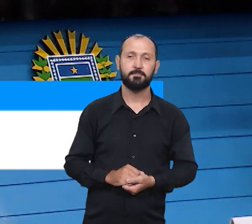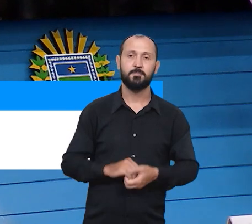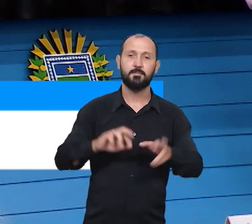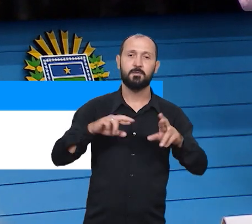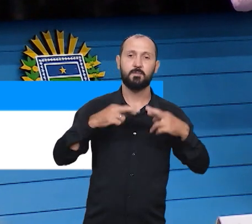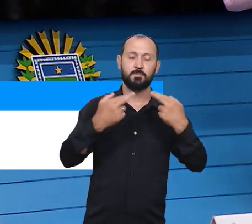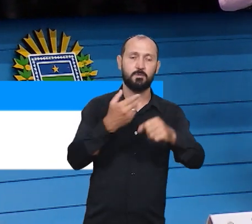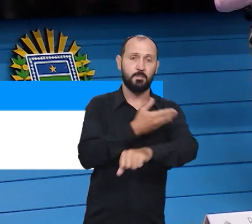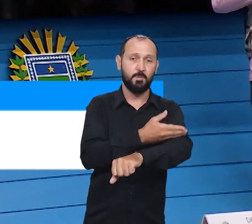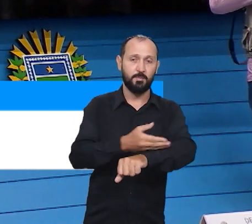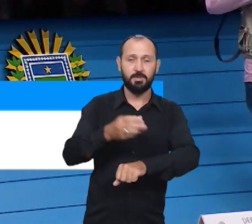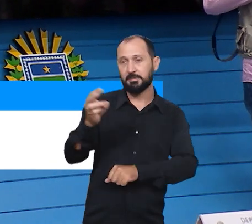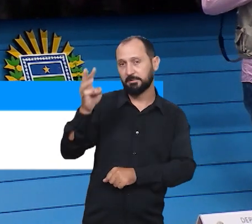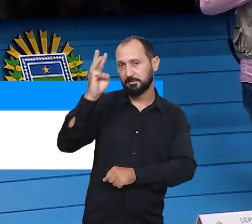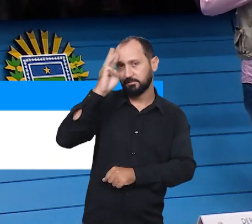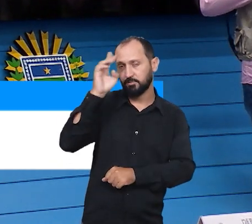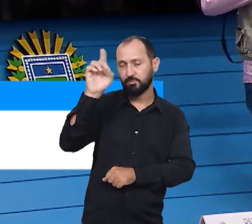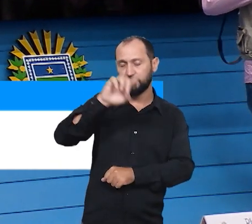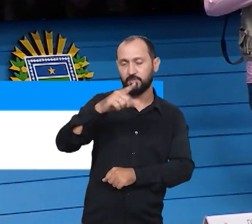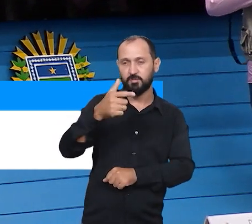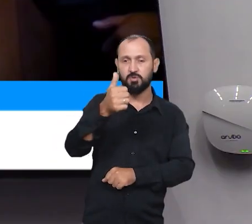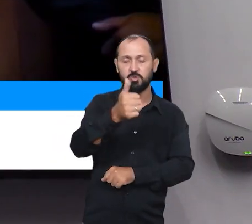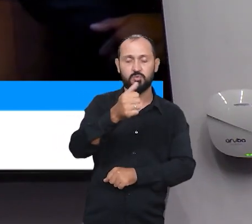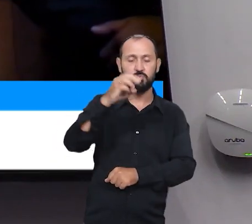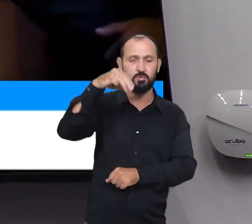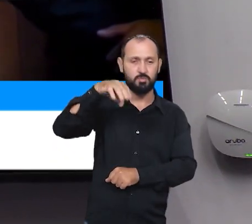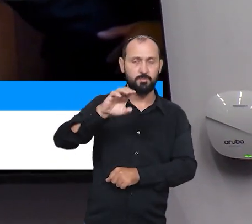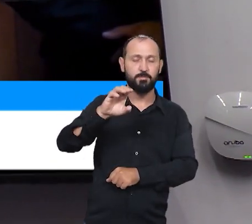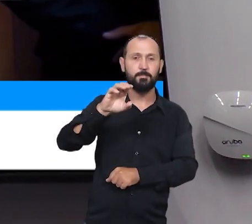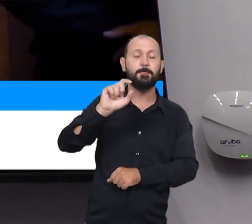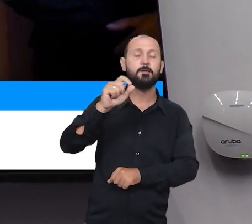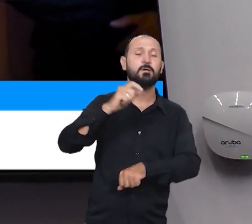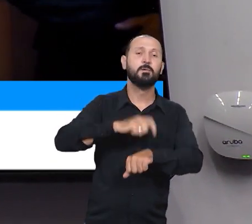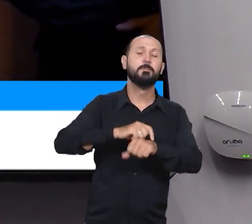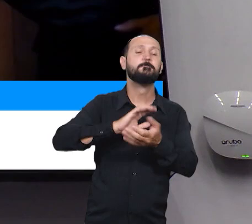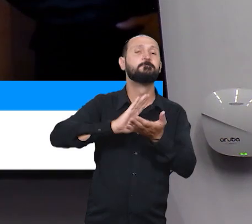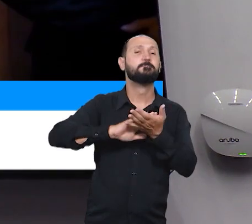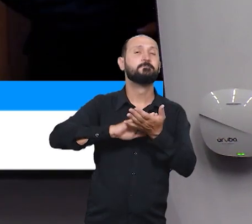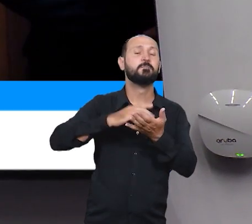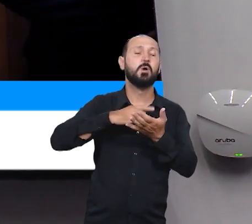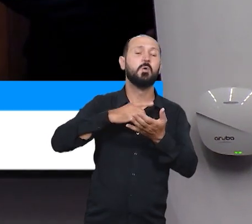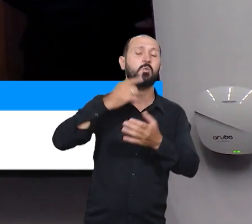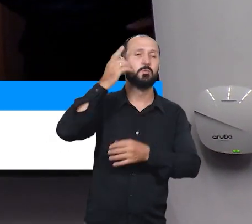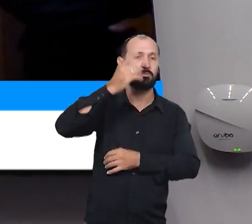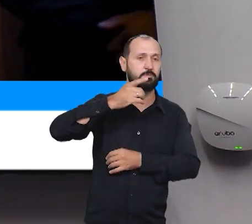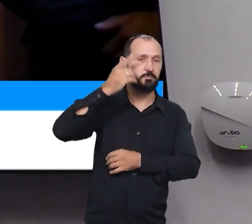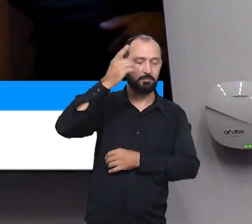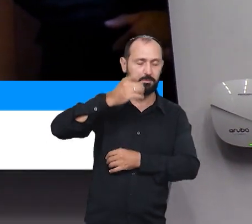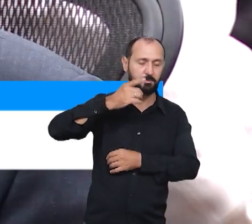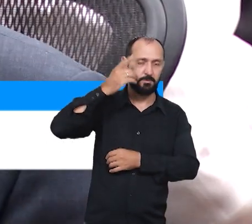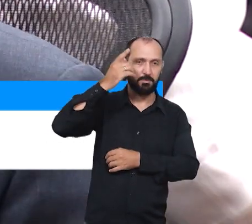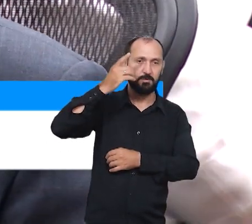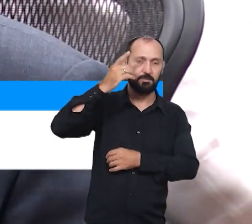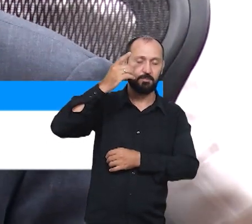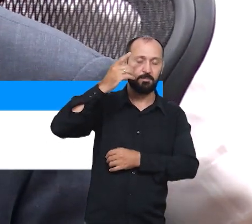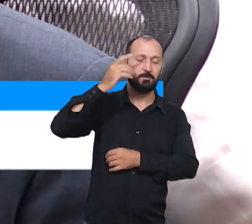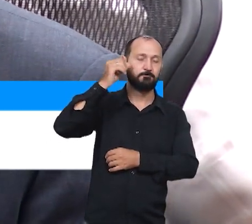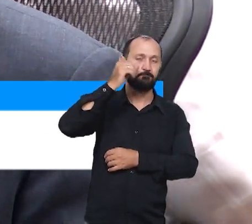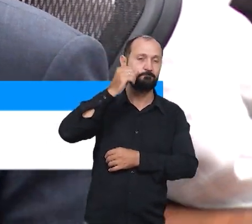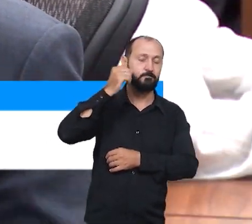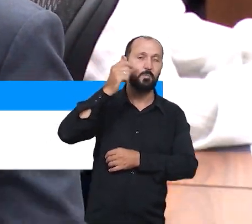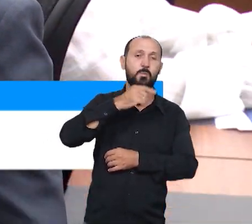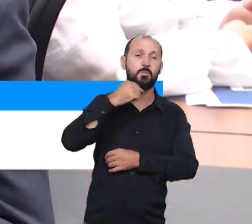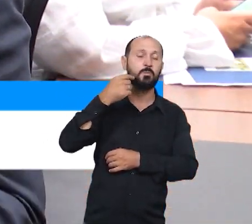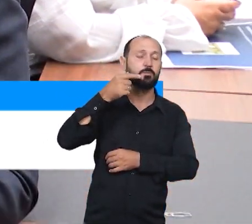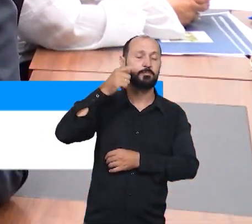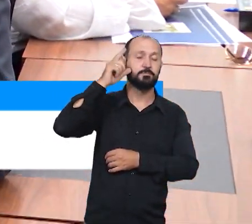plenária desta terça-feira, 21 de março, foi de homenagens ao deputado Amarildo Cruz, que faleceu na